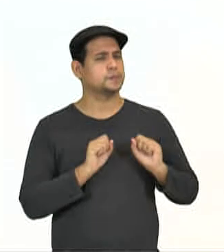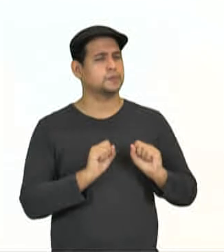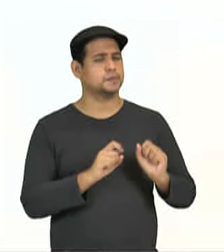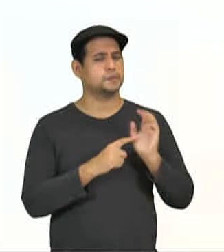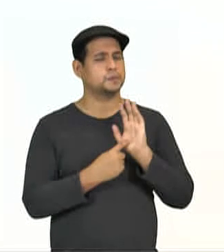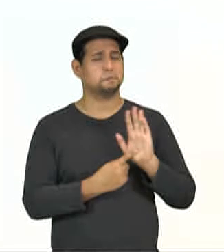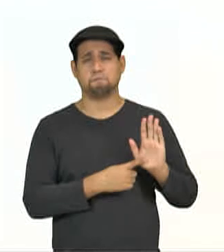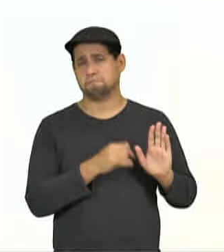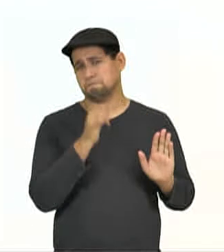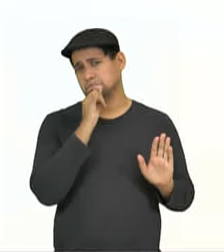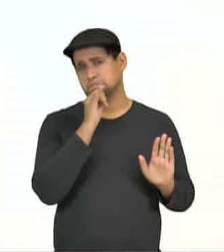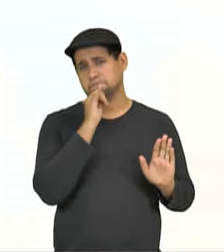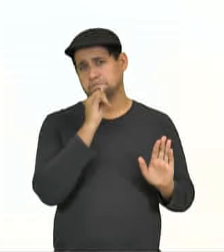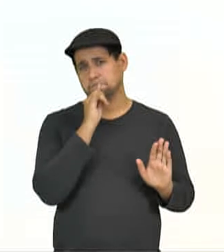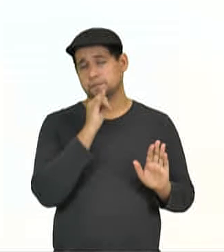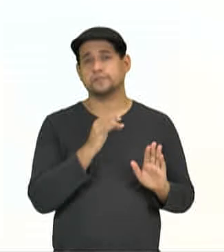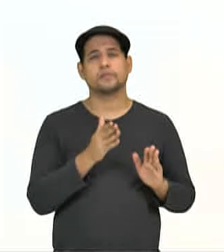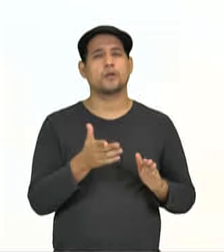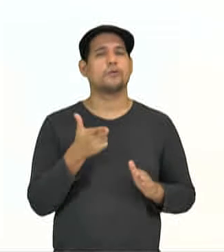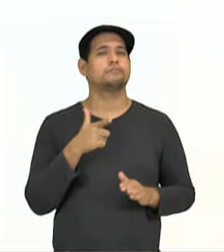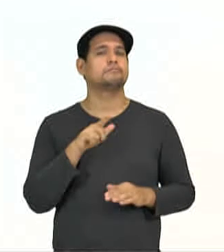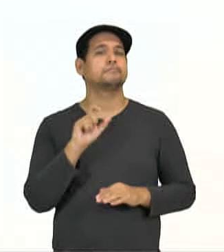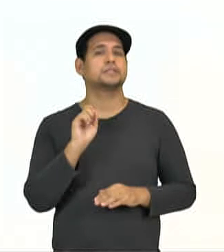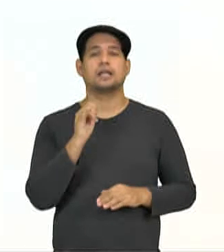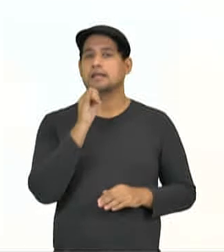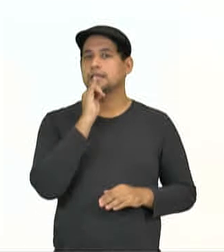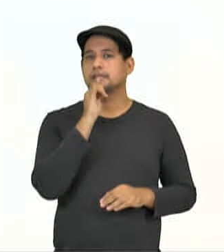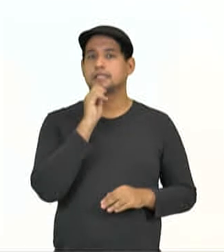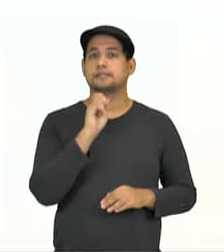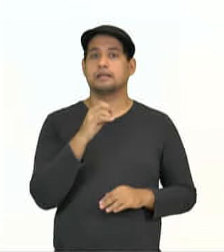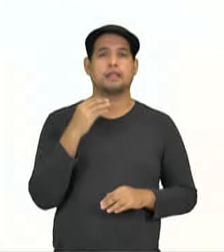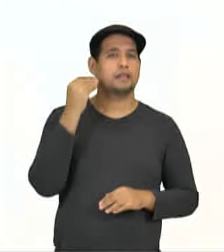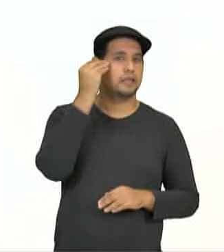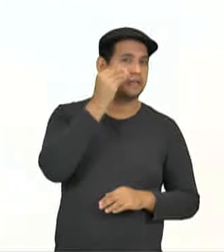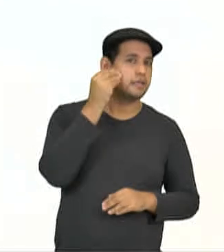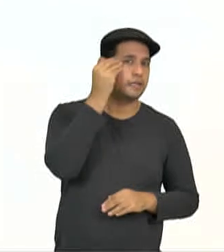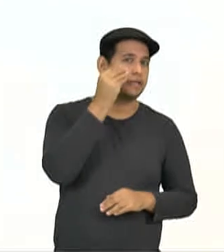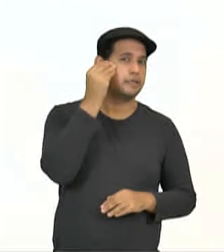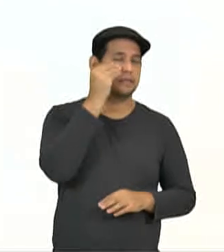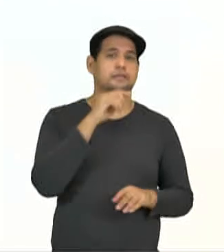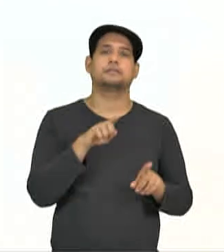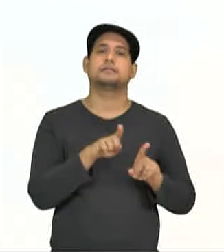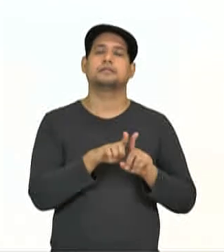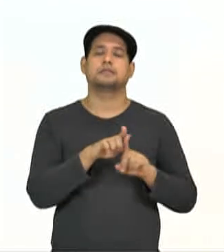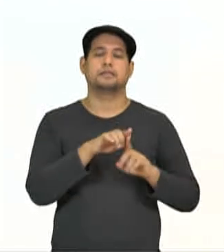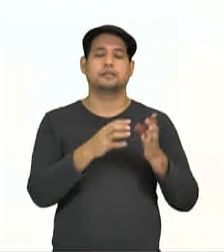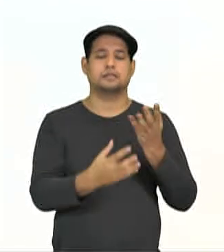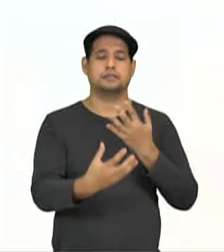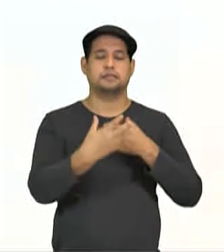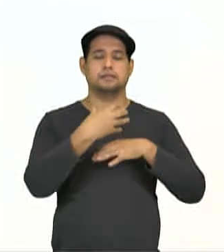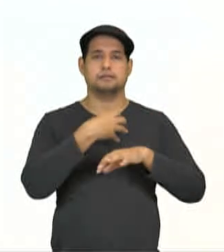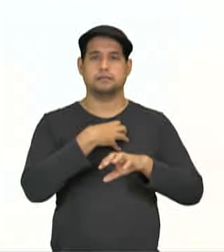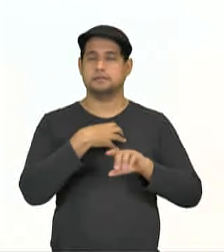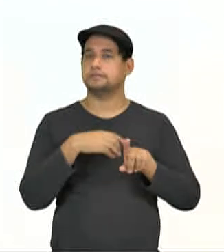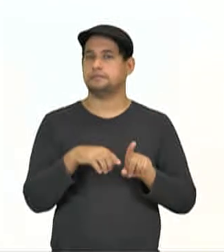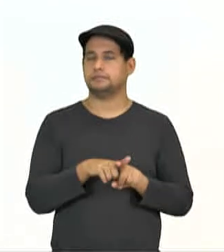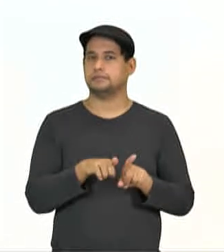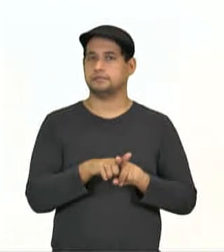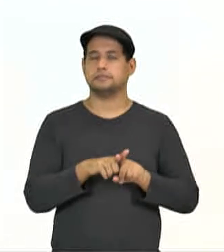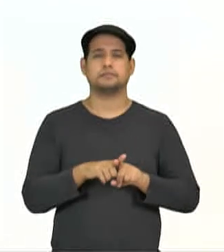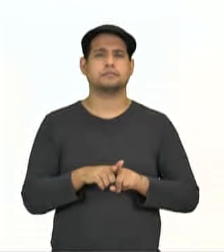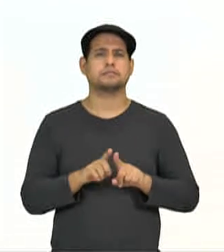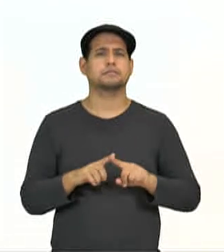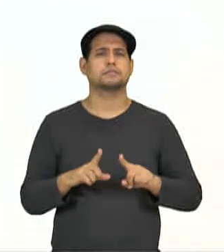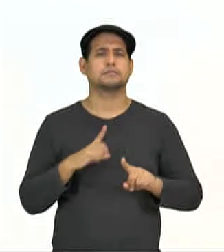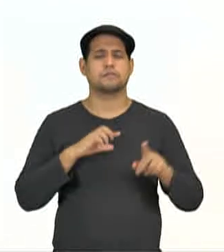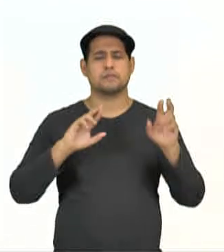expor exemplos, né, que vocês consideram exemplos de experiência e de resiliência e de perseverança, né?